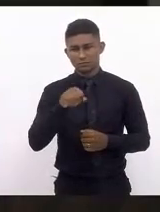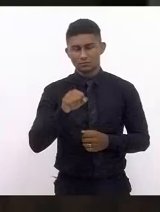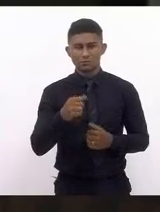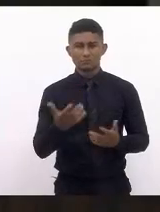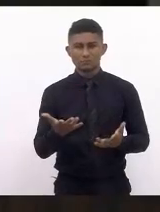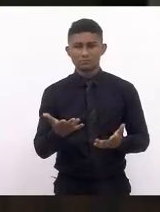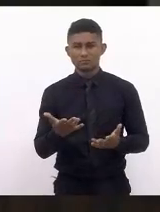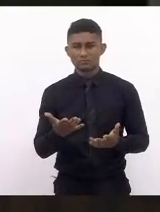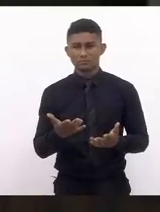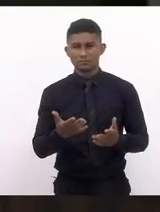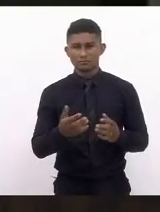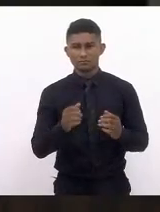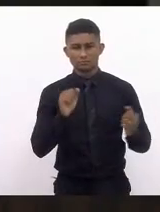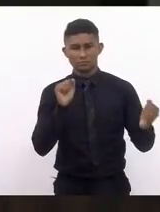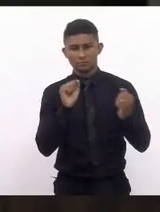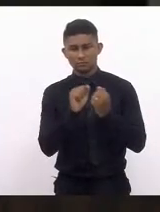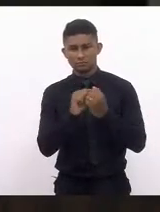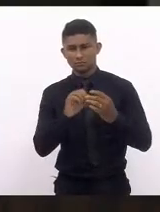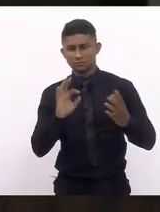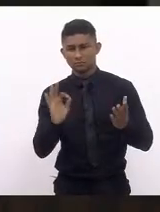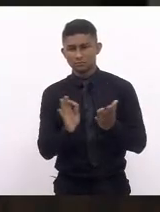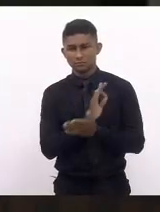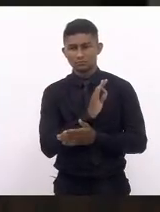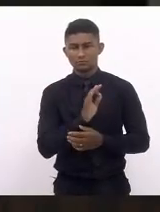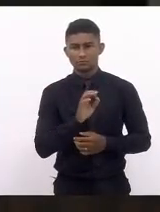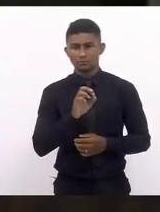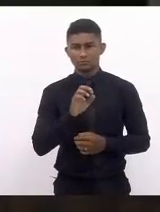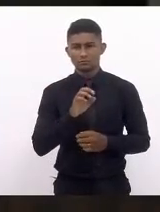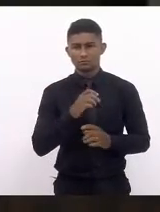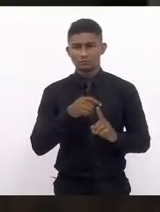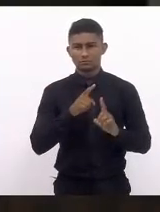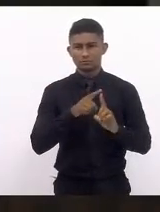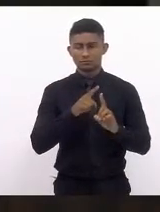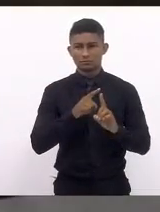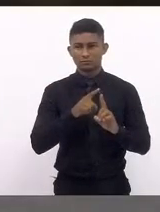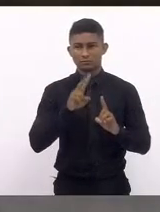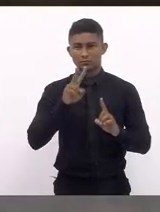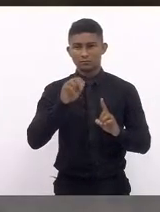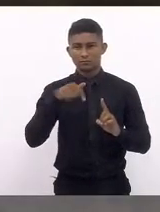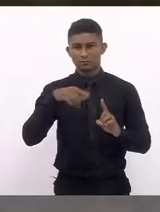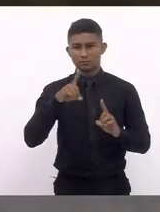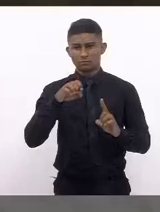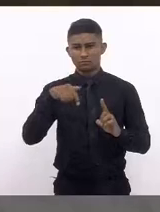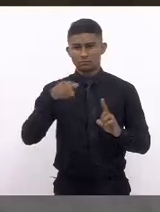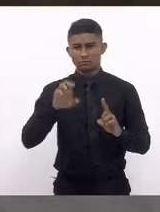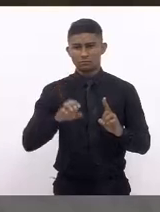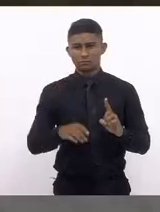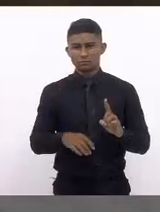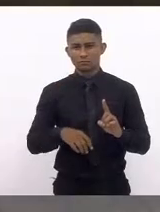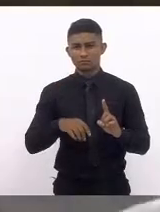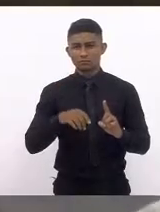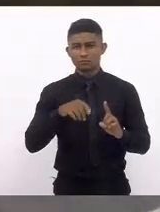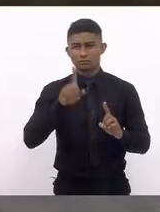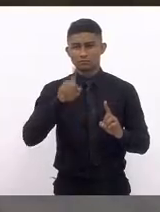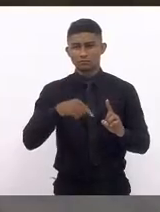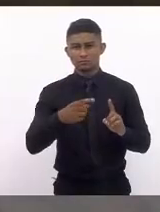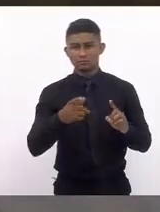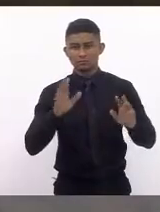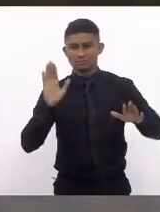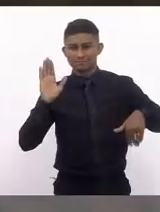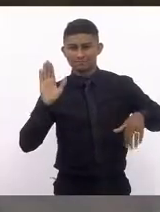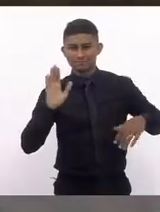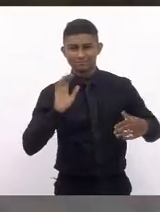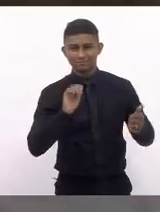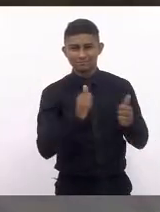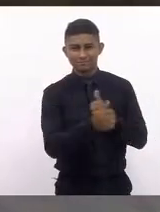autoria Deputado waldeck Carneiro Luiz Paulo inicial do beach tennis do beach tennis por isso que a comissão